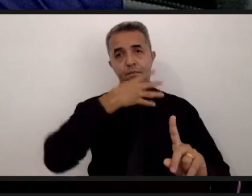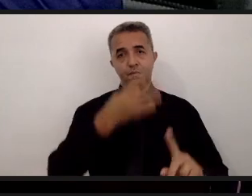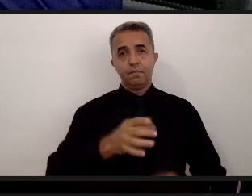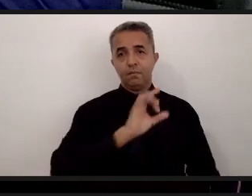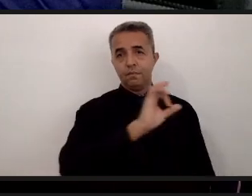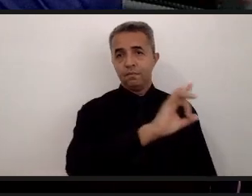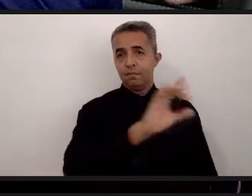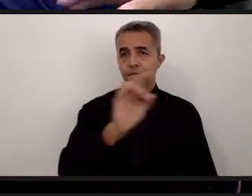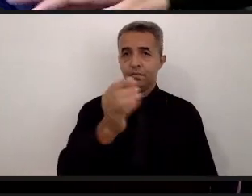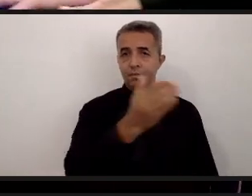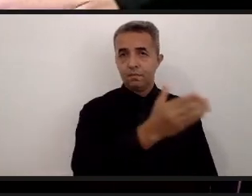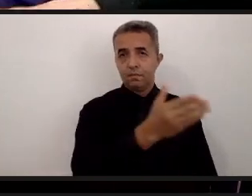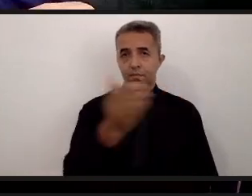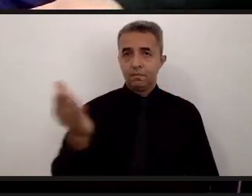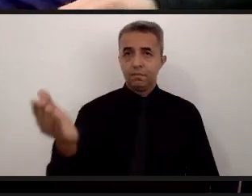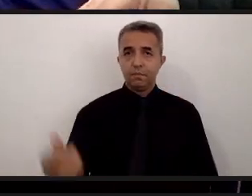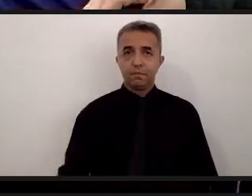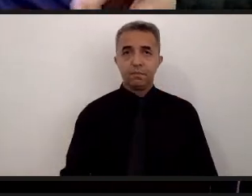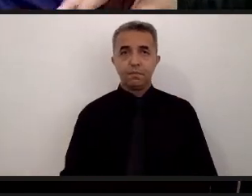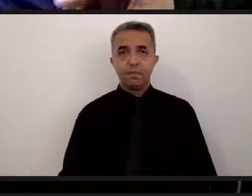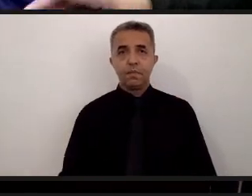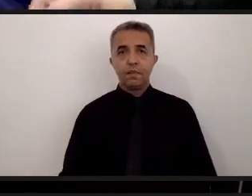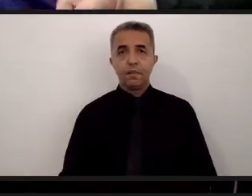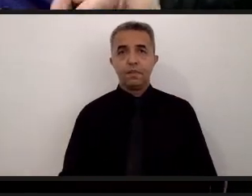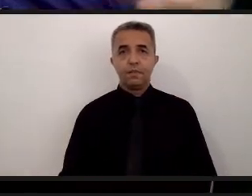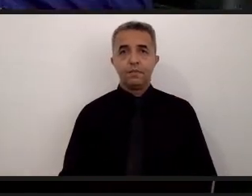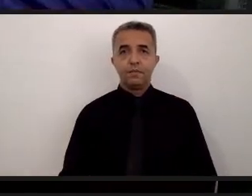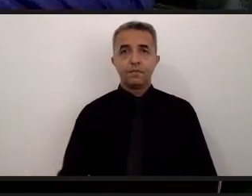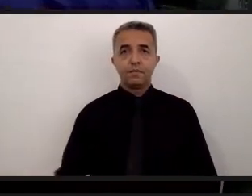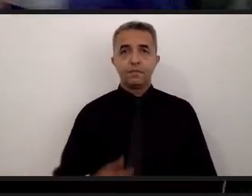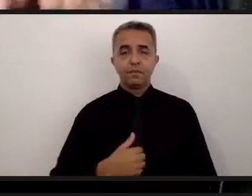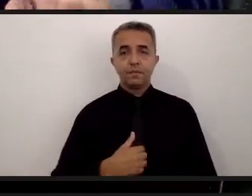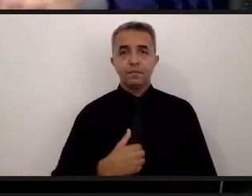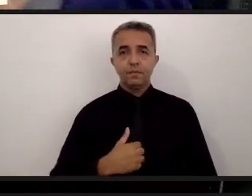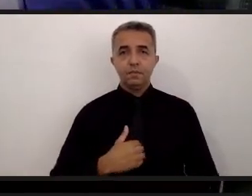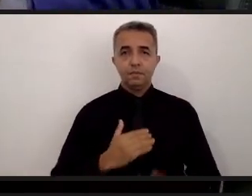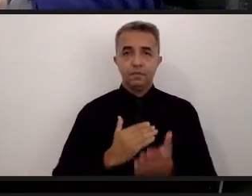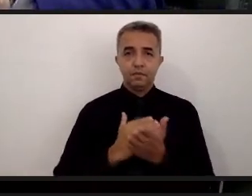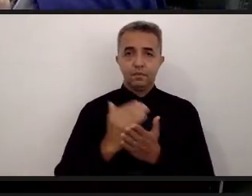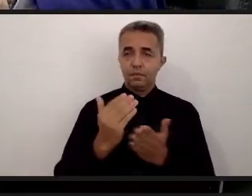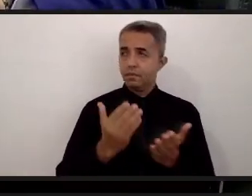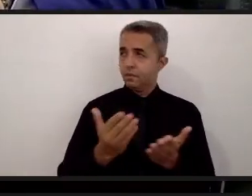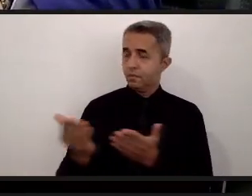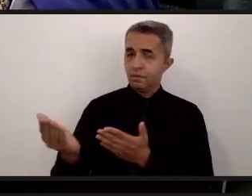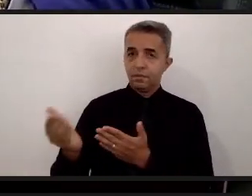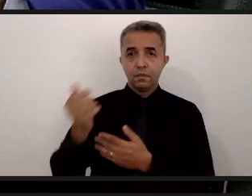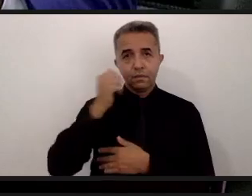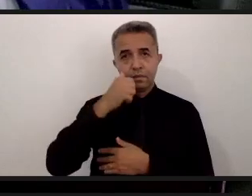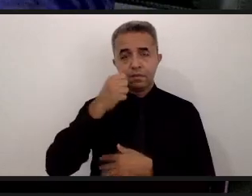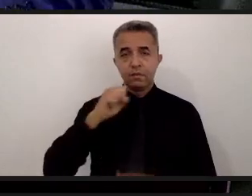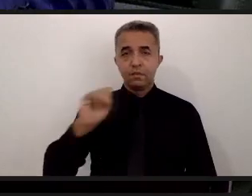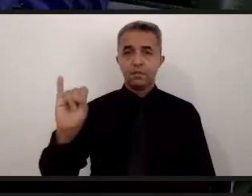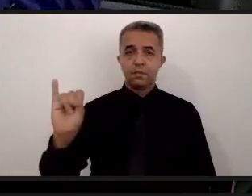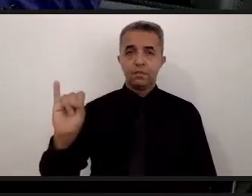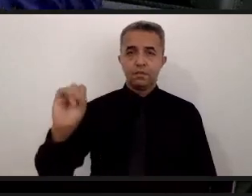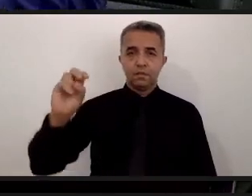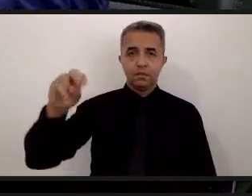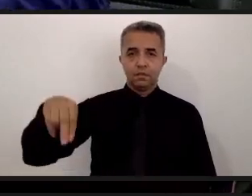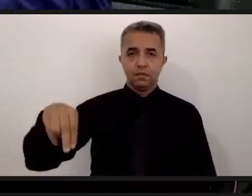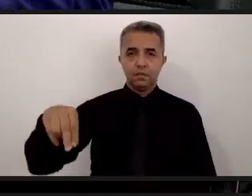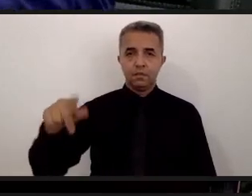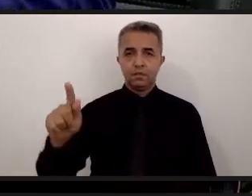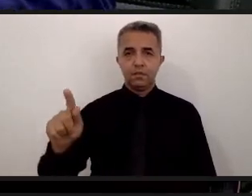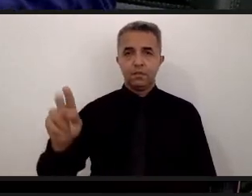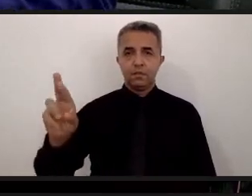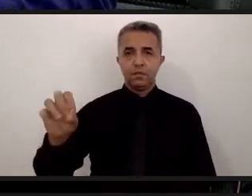aí na sequência aqui. Vamos começar pela Ingrid Farina da Silva. Então, tenha aí a